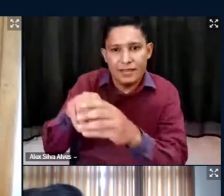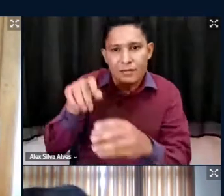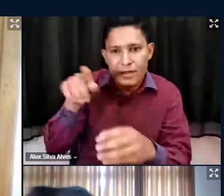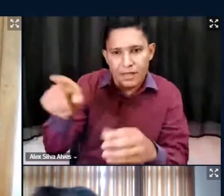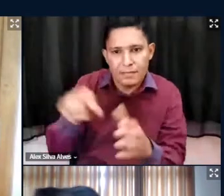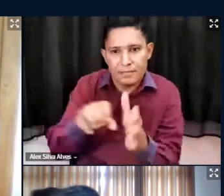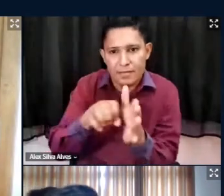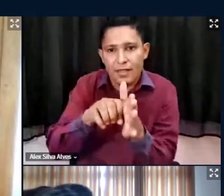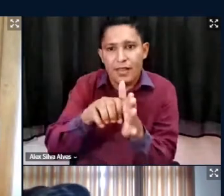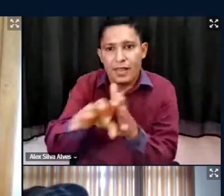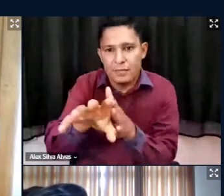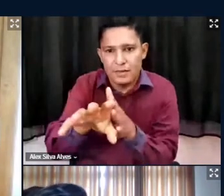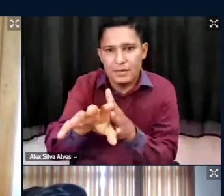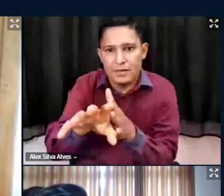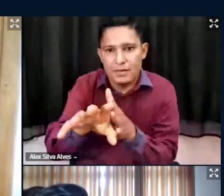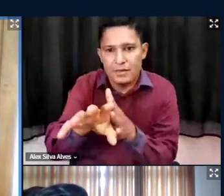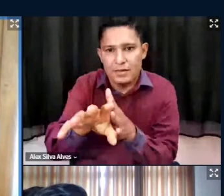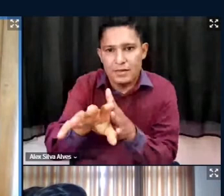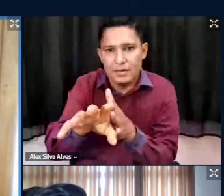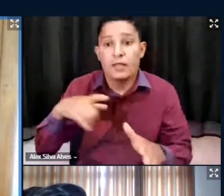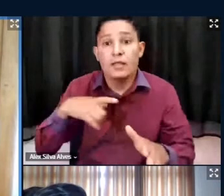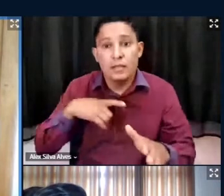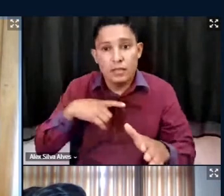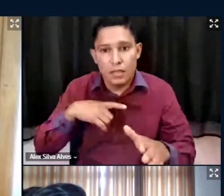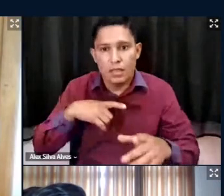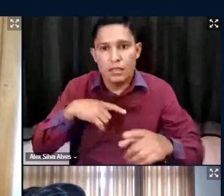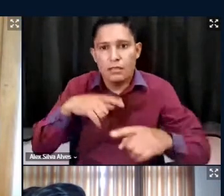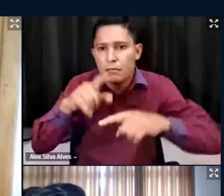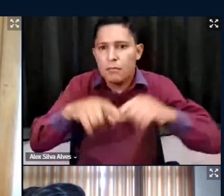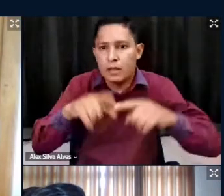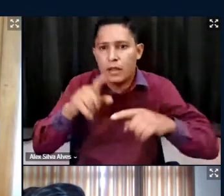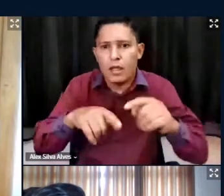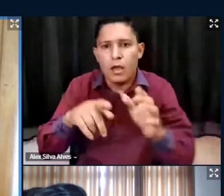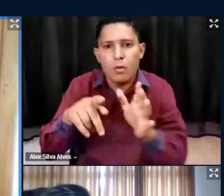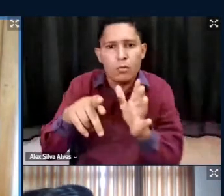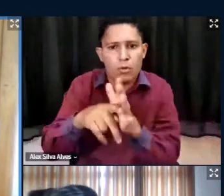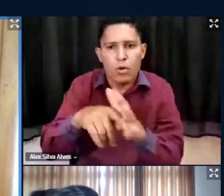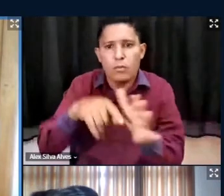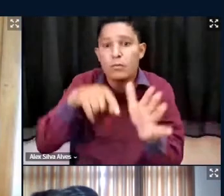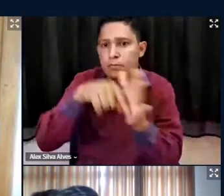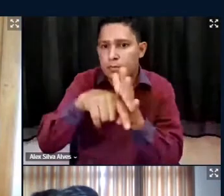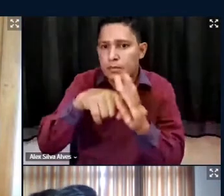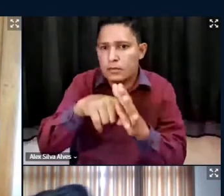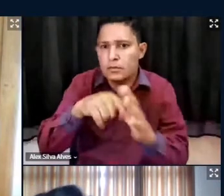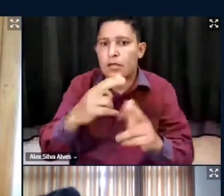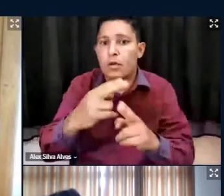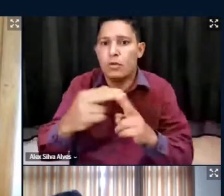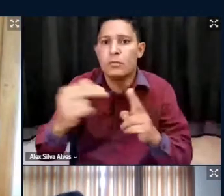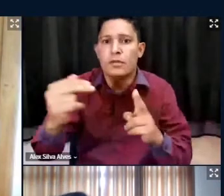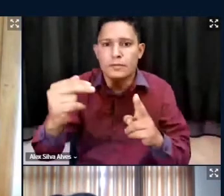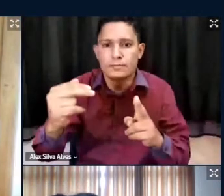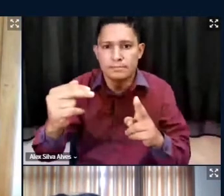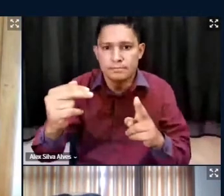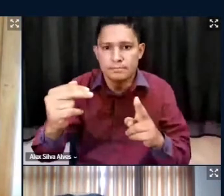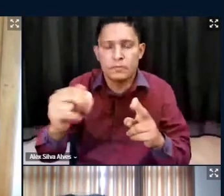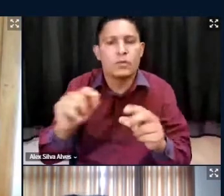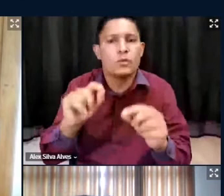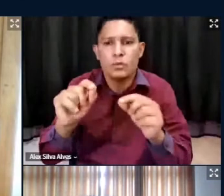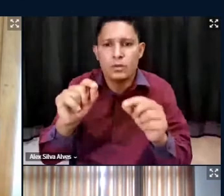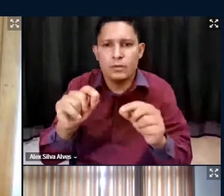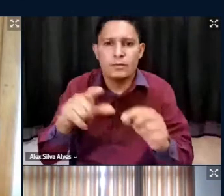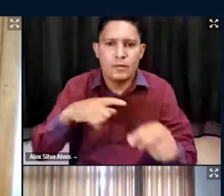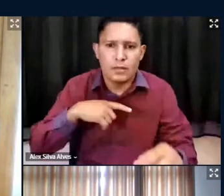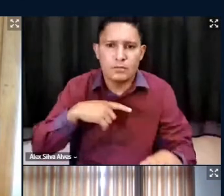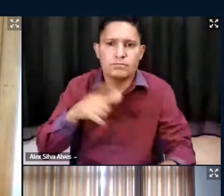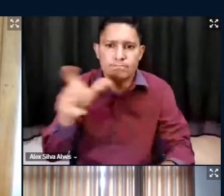Bem, com relação ao Lab Libras, lá tem materiais que